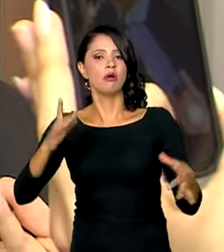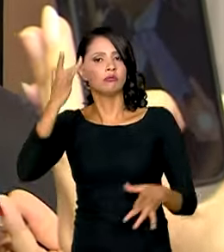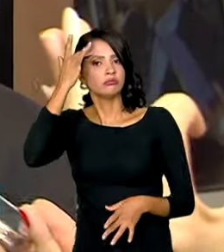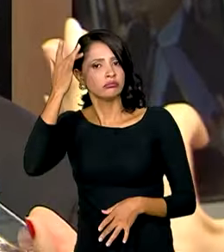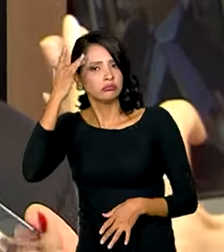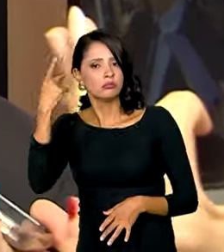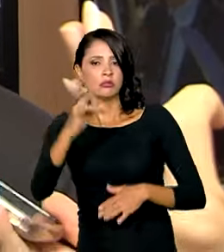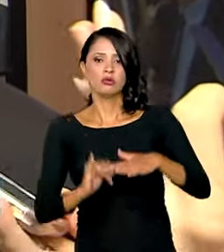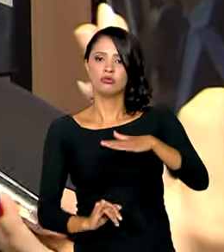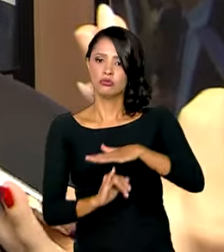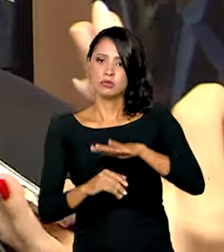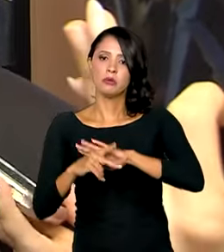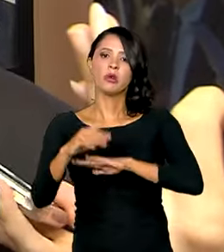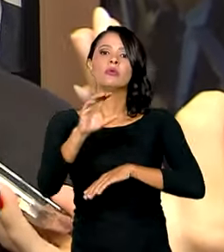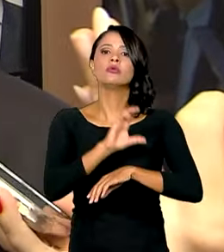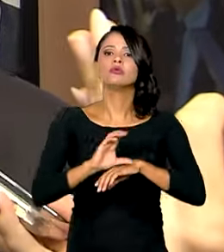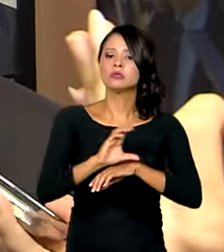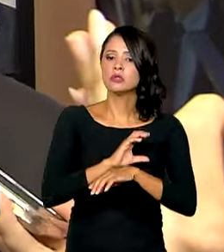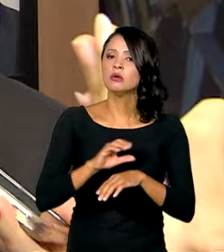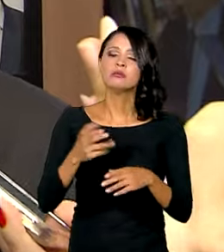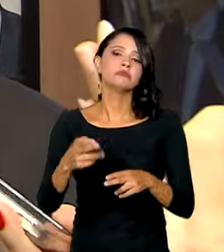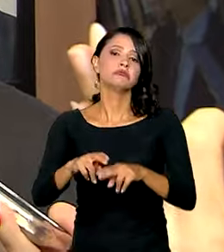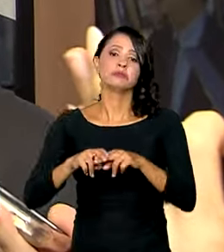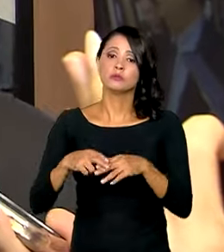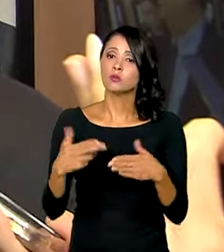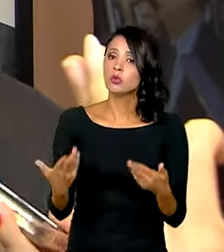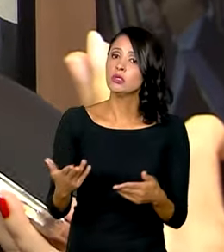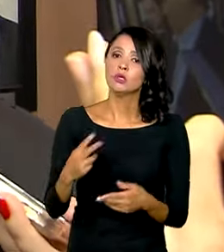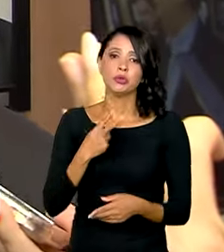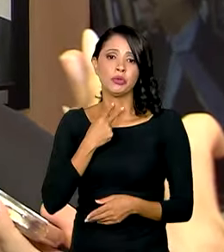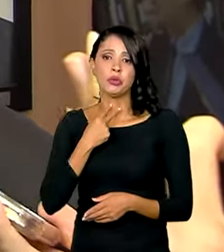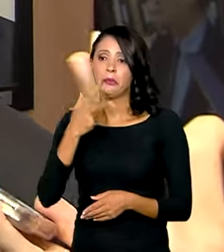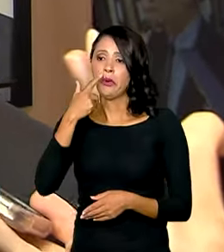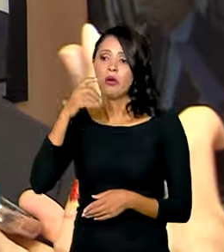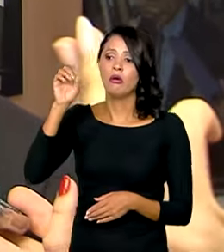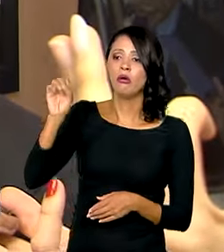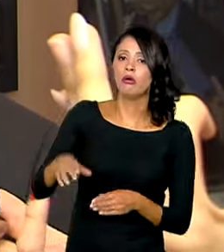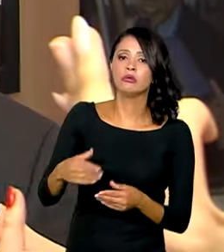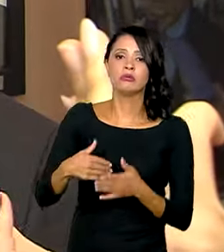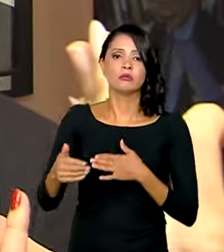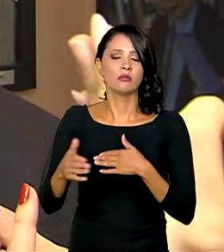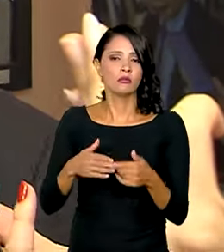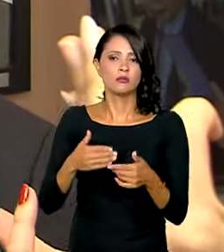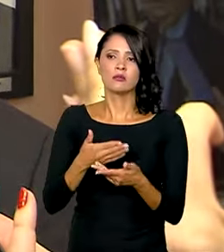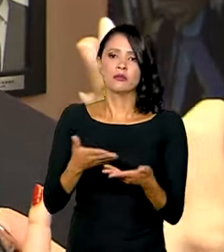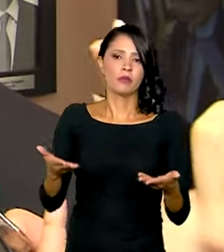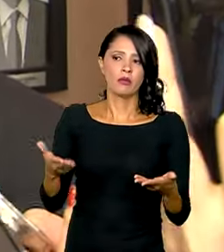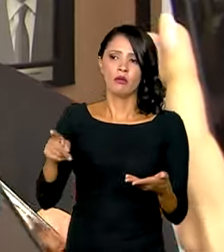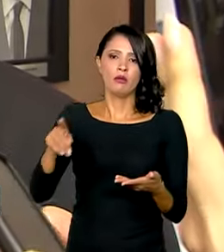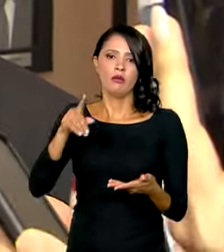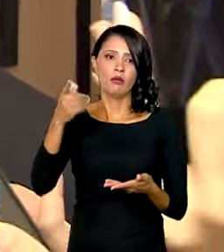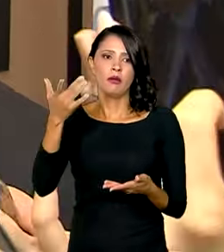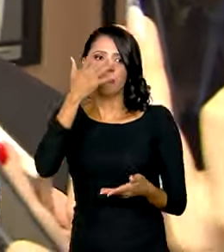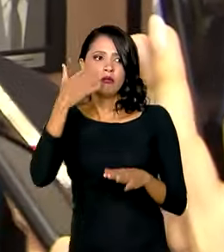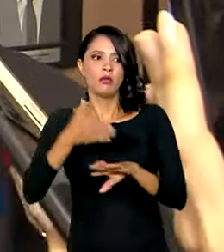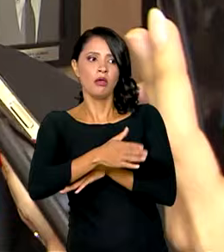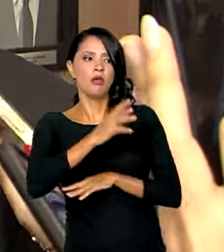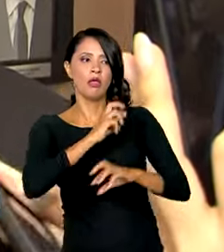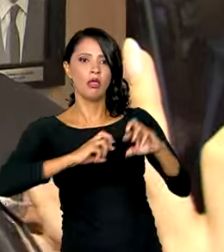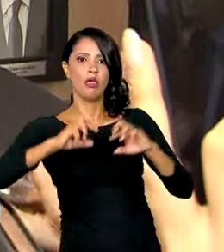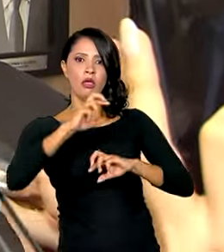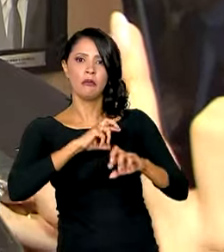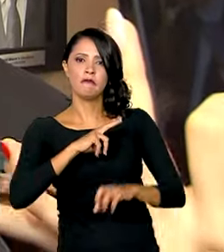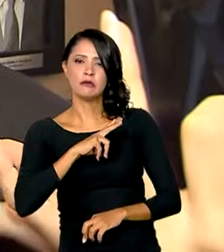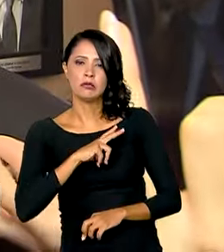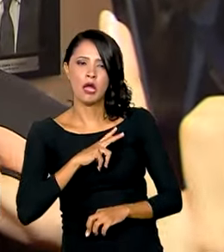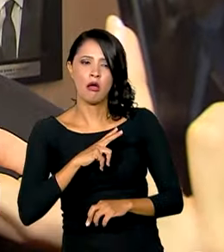amadurecimento das instituições da Constituição, e por isso mesmo não pode ser banalizada uma invasão de privacidade,